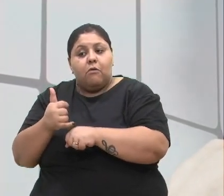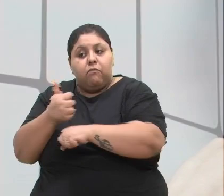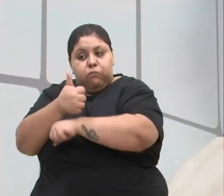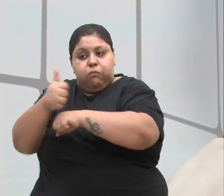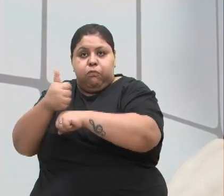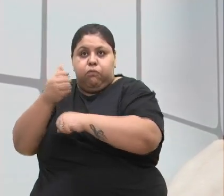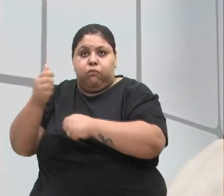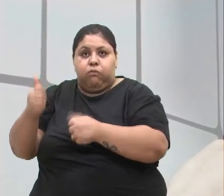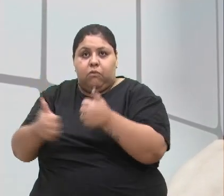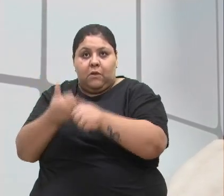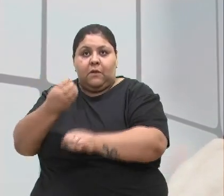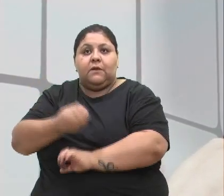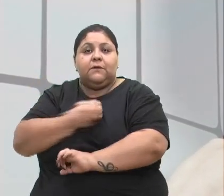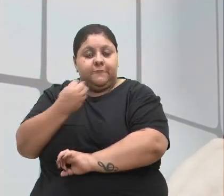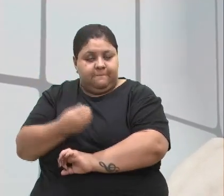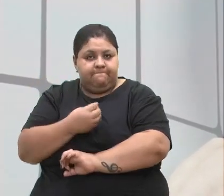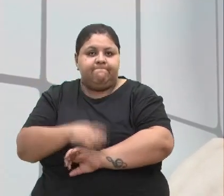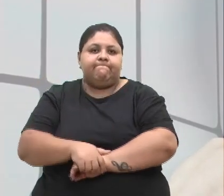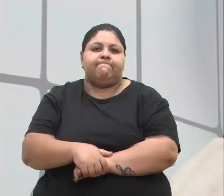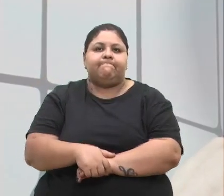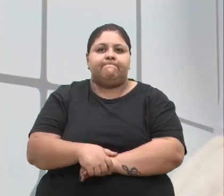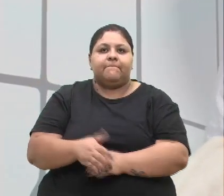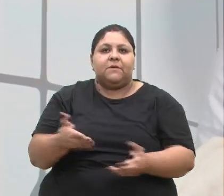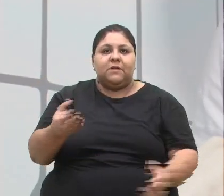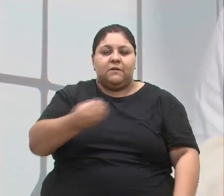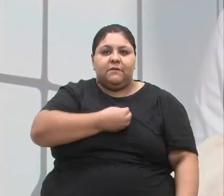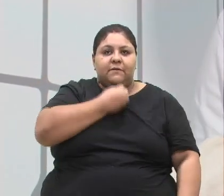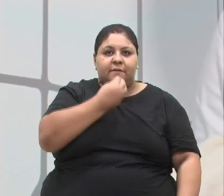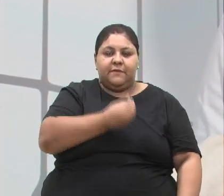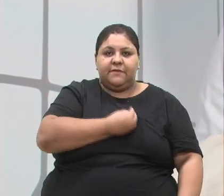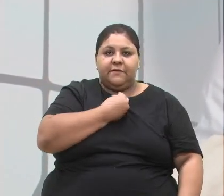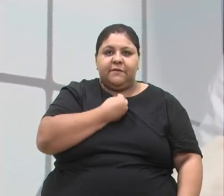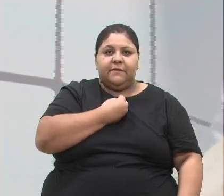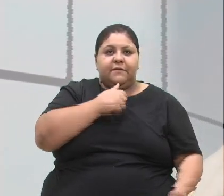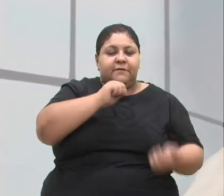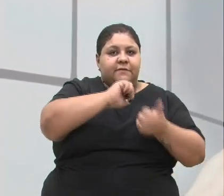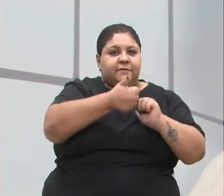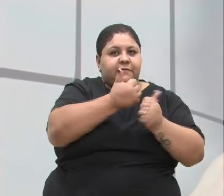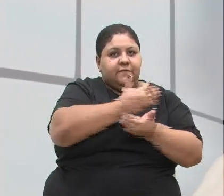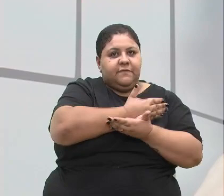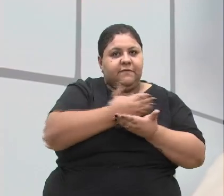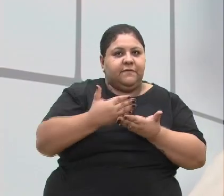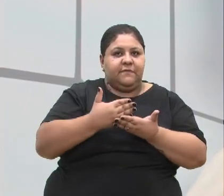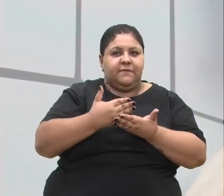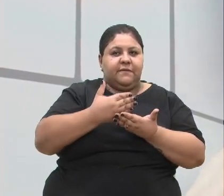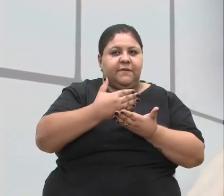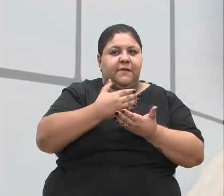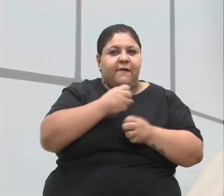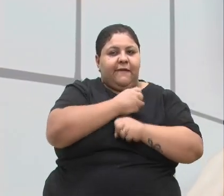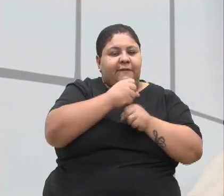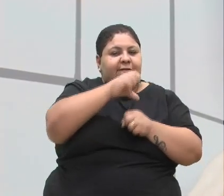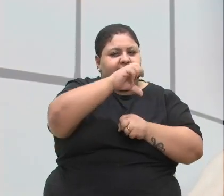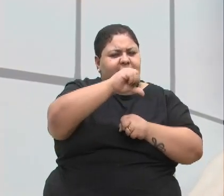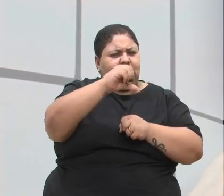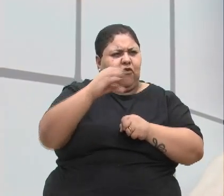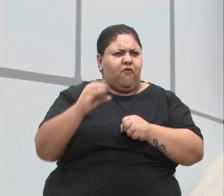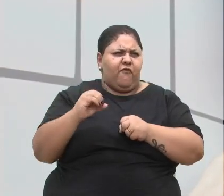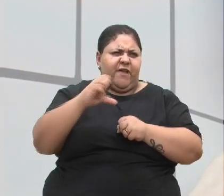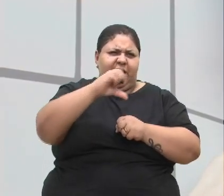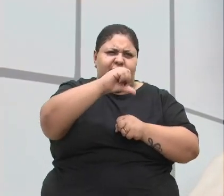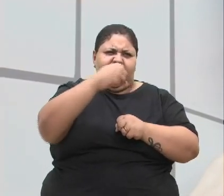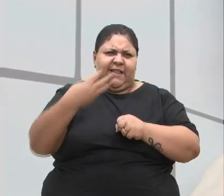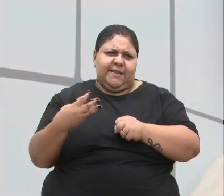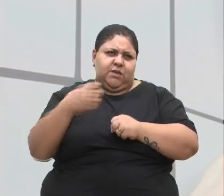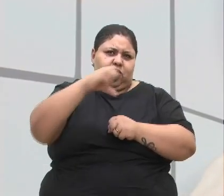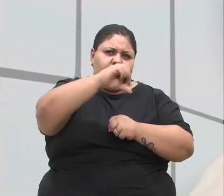vida do servidor. Já a minha vida amadora de esporte iniciou lá nos anos 90, 93, 94